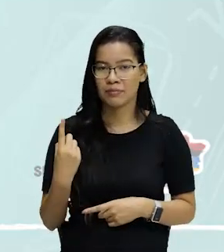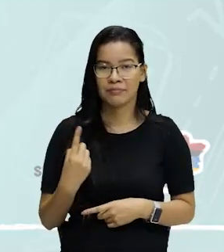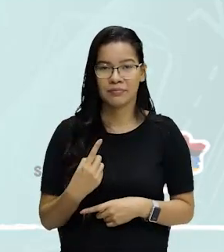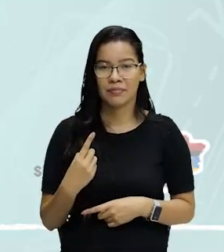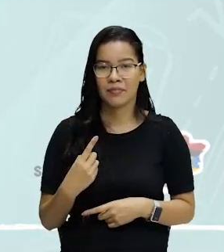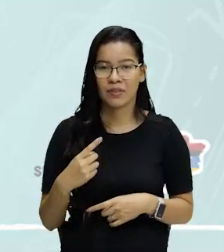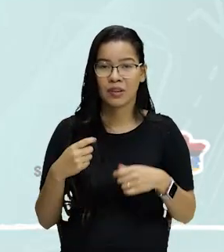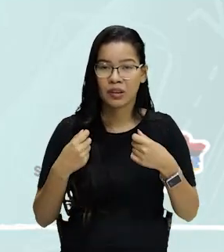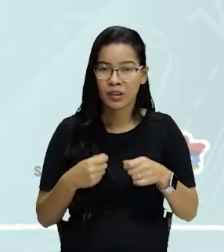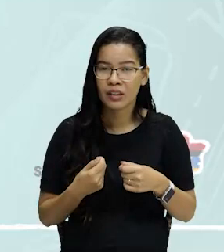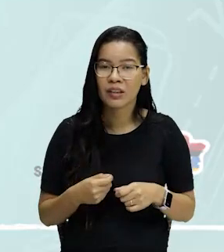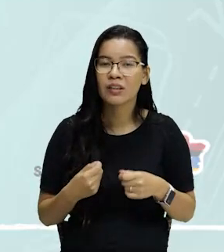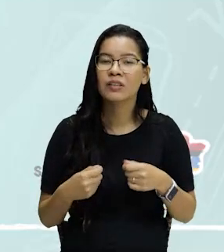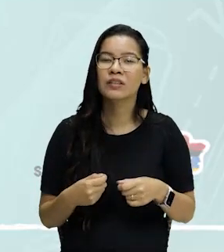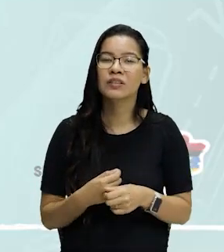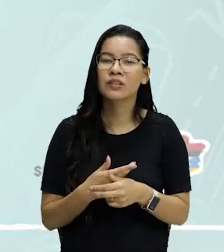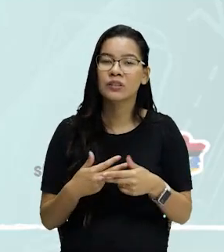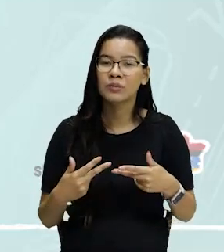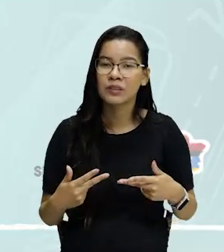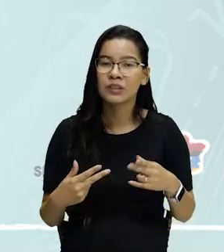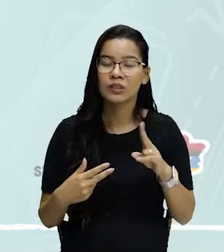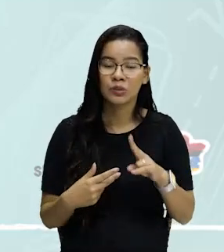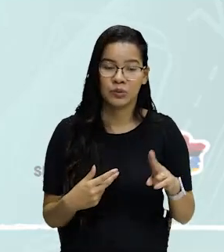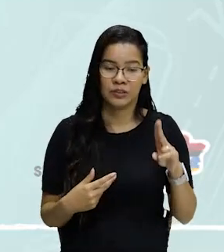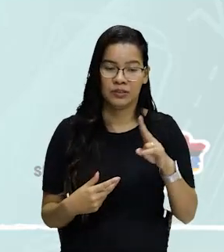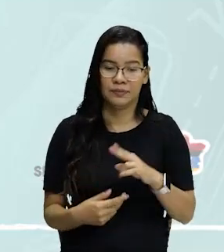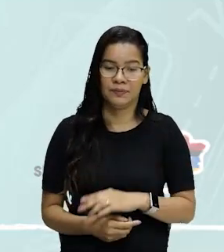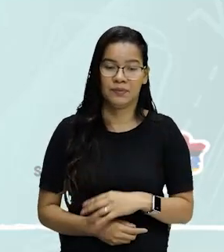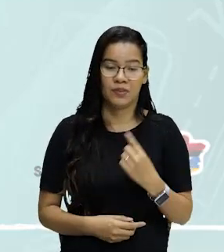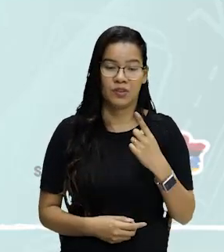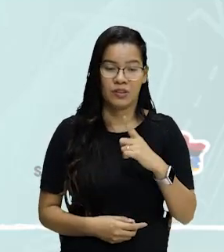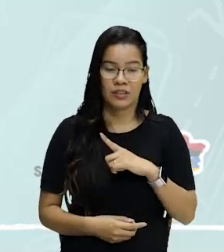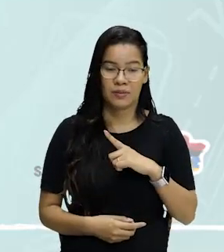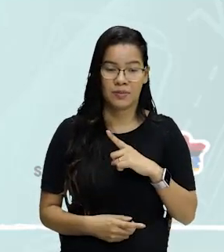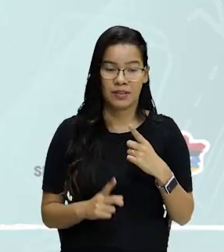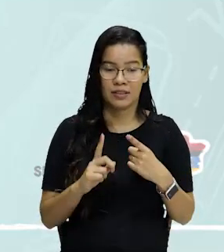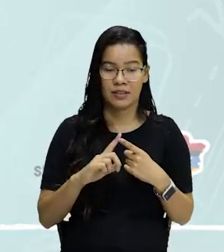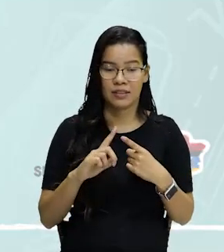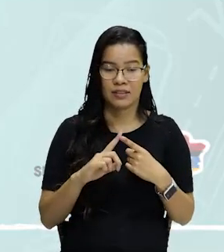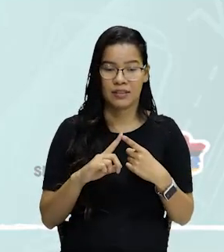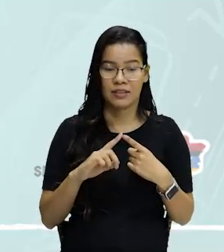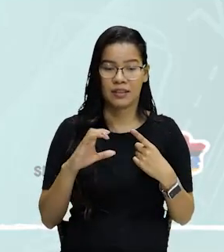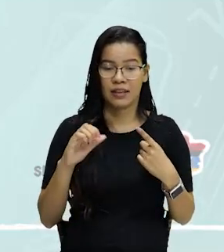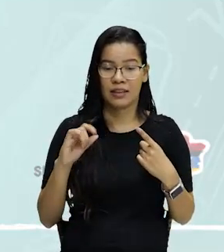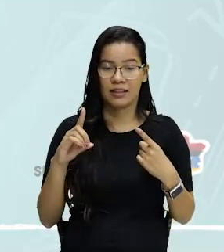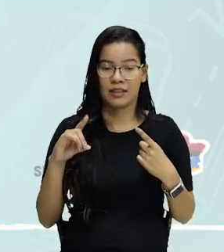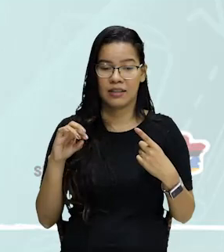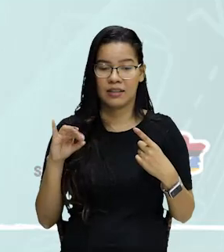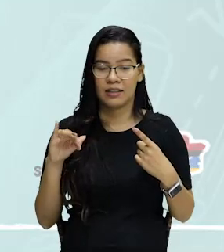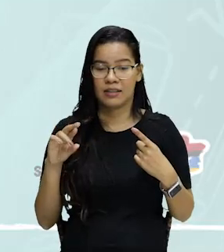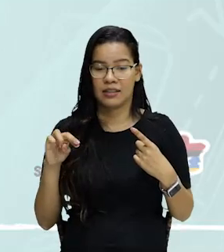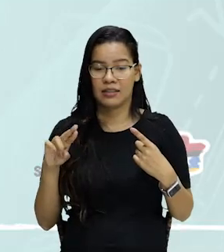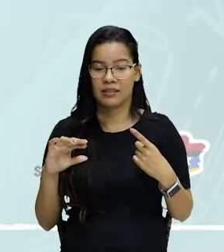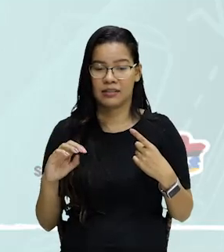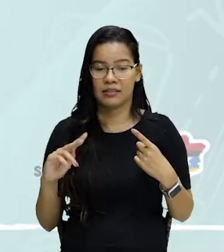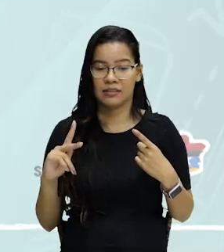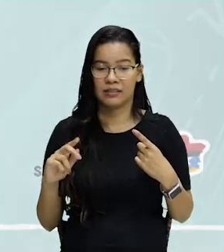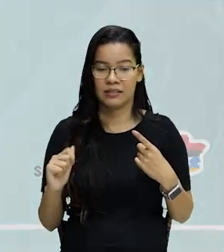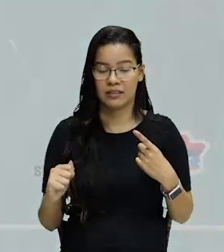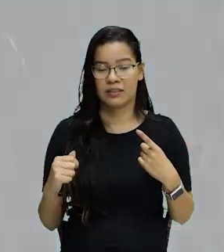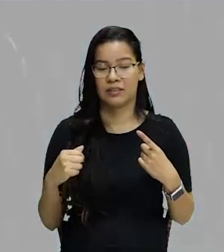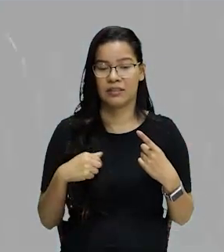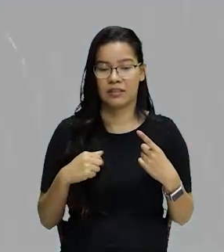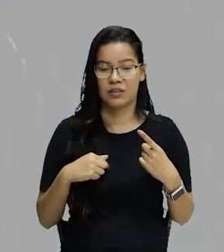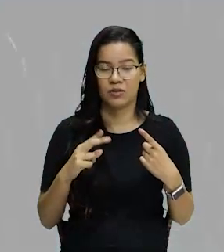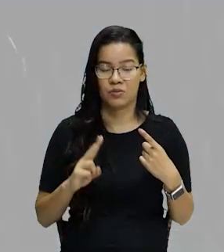os equipamentos que são utilizados nessa prática. Nós temos aqui a cadeirinha, o atleta coloca onde ele